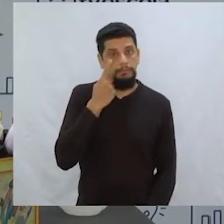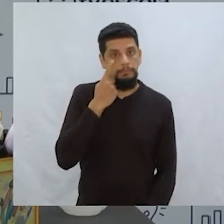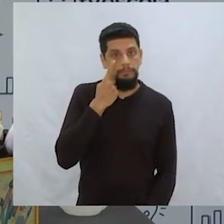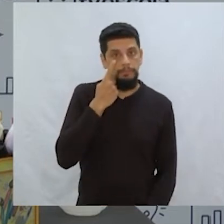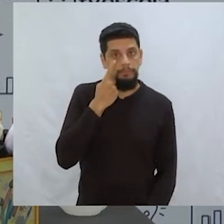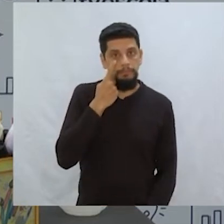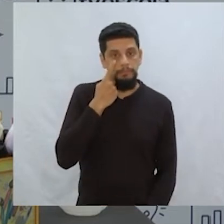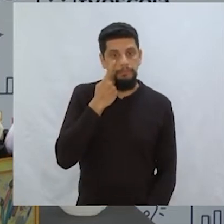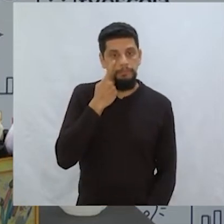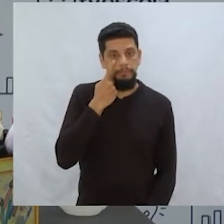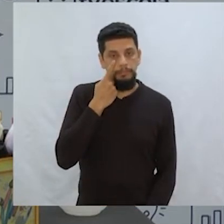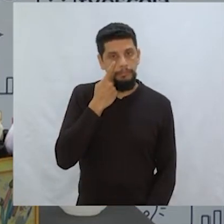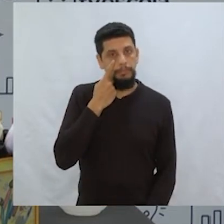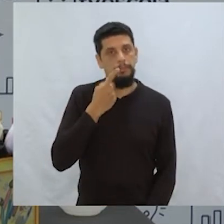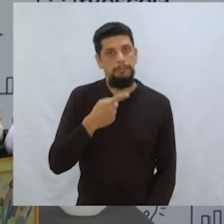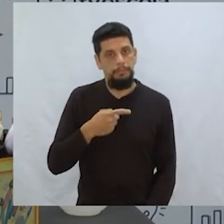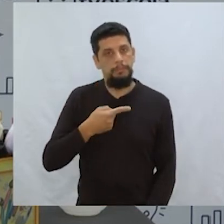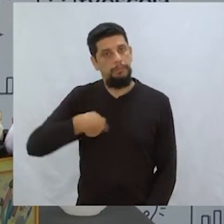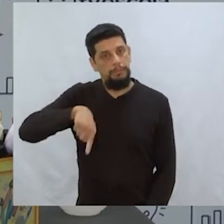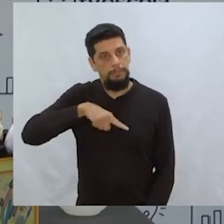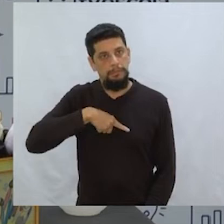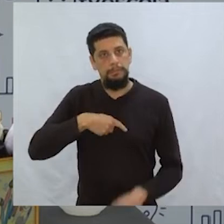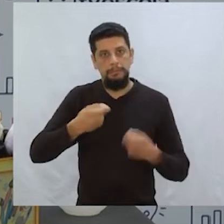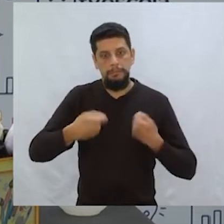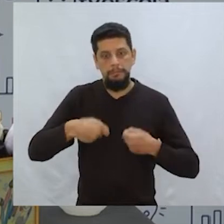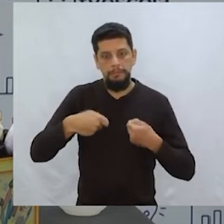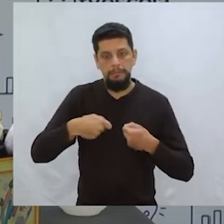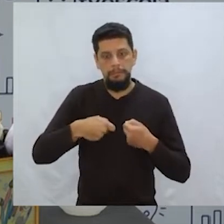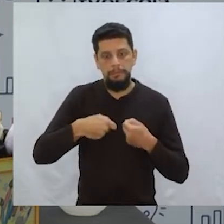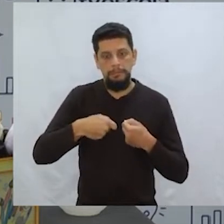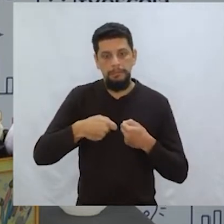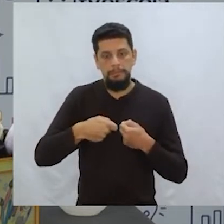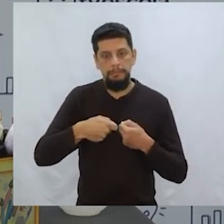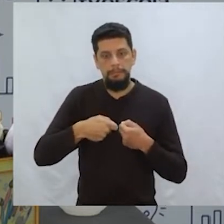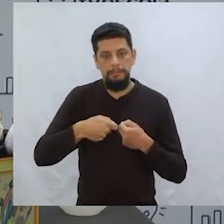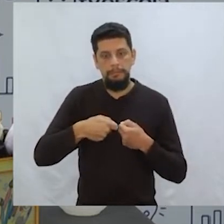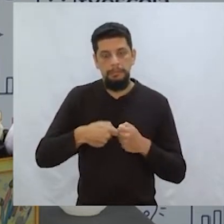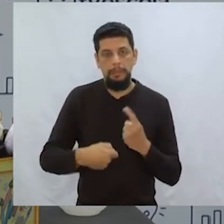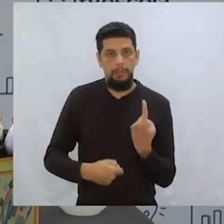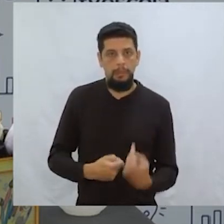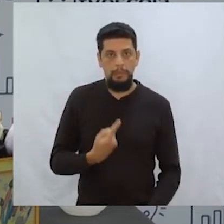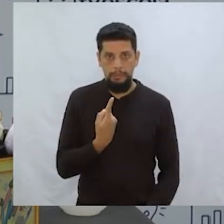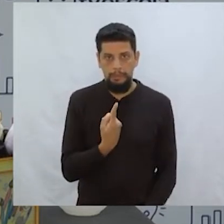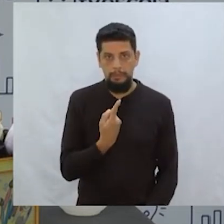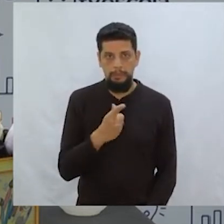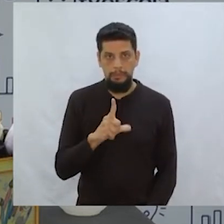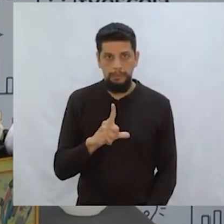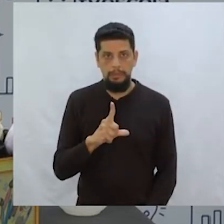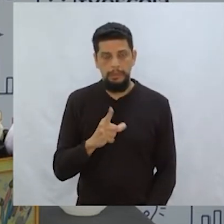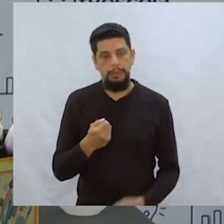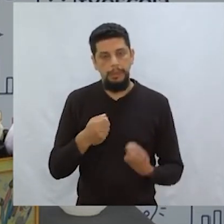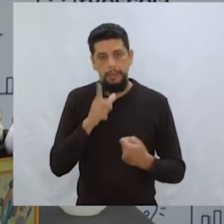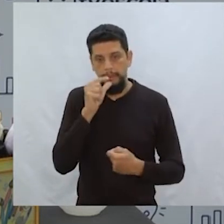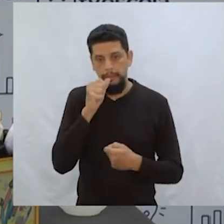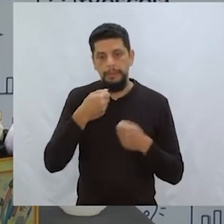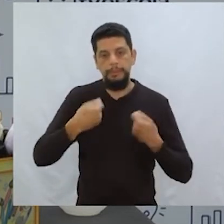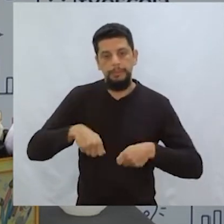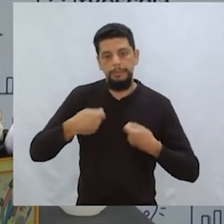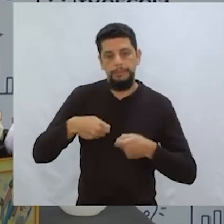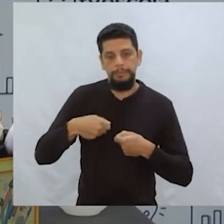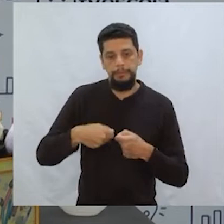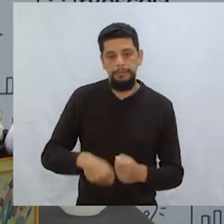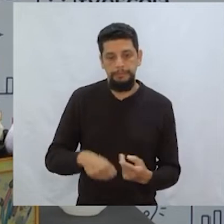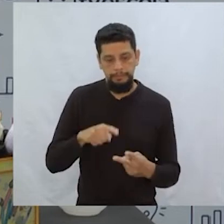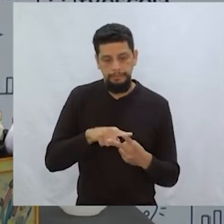Olha só, a gente precisou, então, para 1 litro de água, a gente